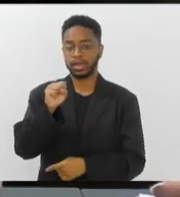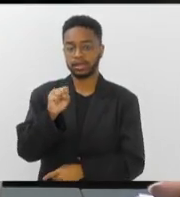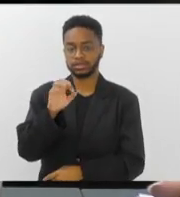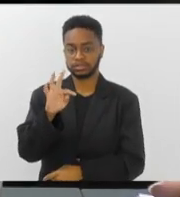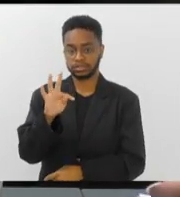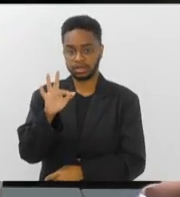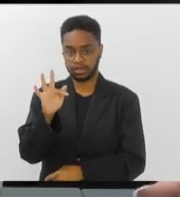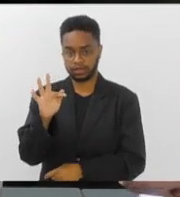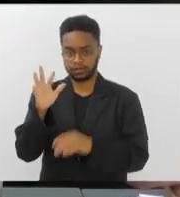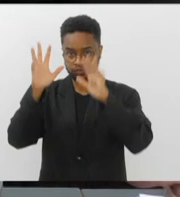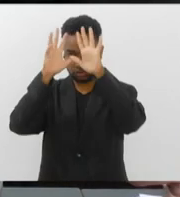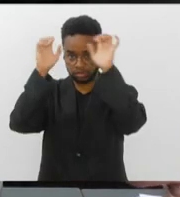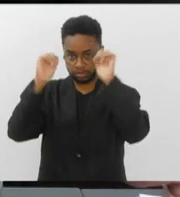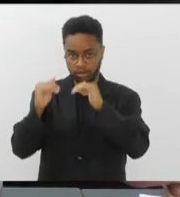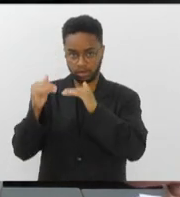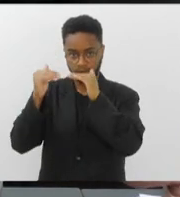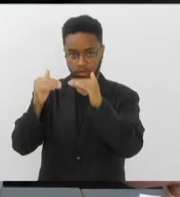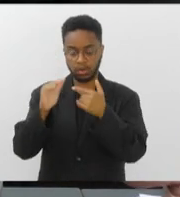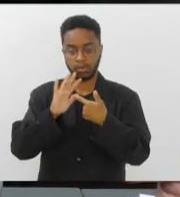Federal, na ADI